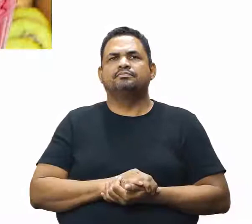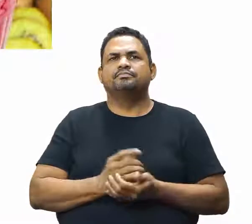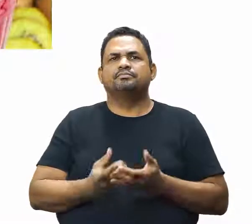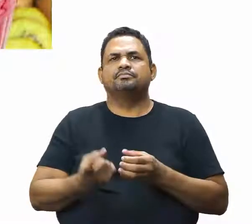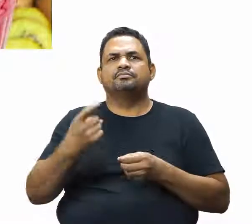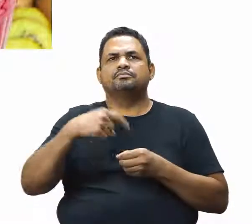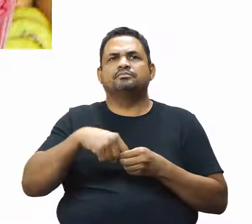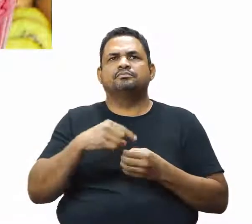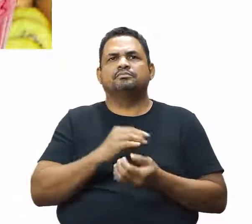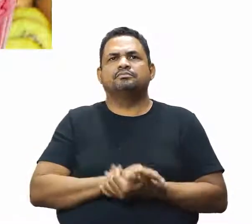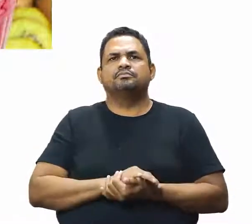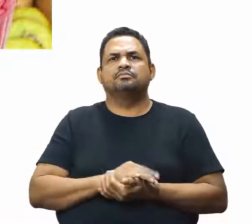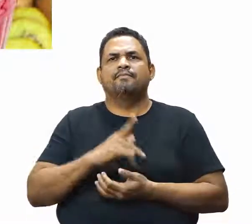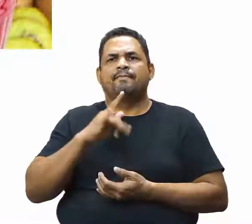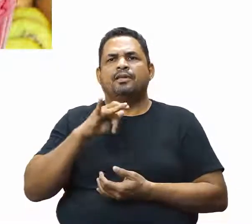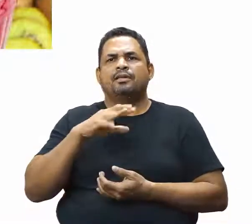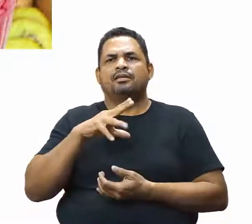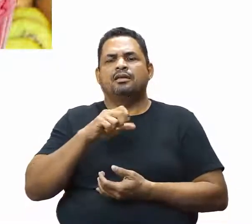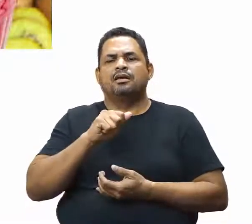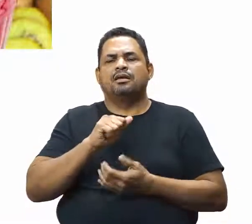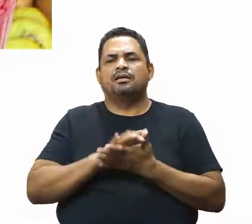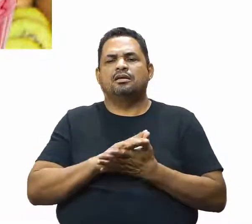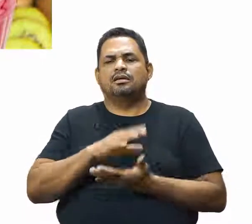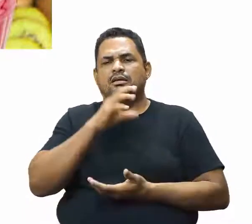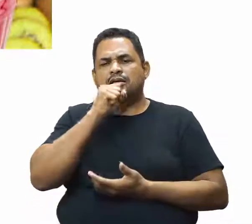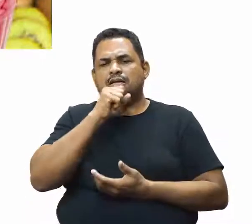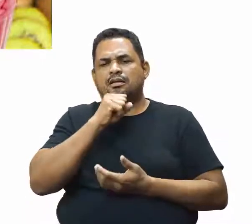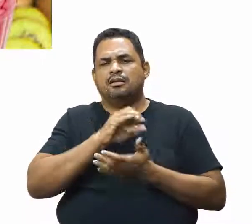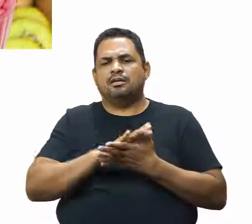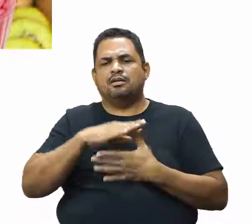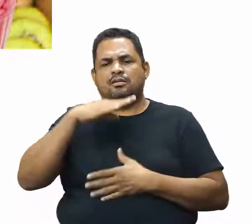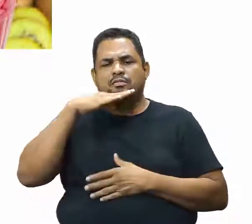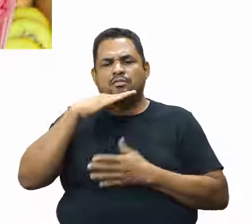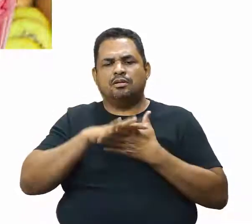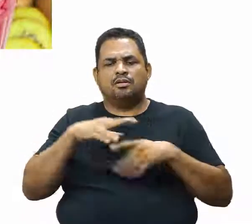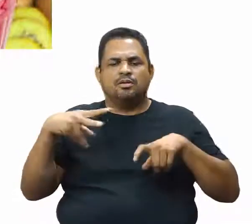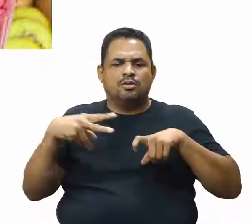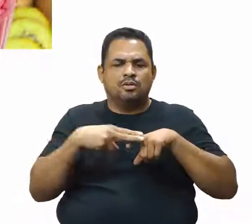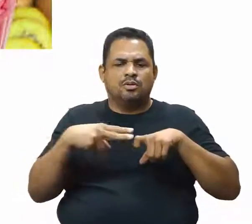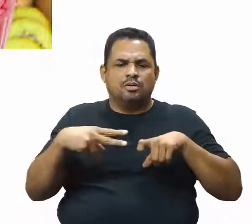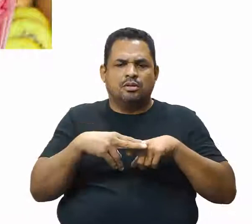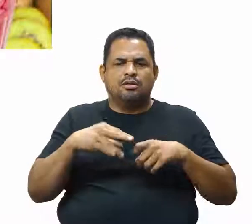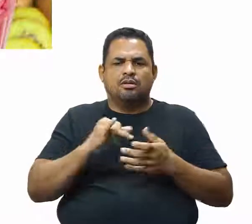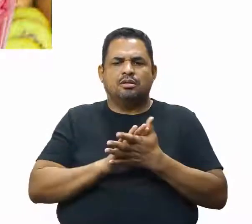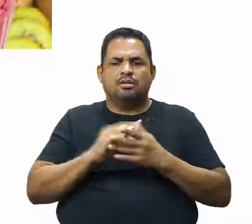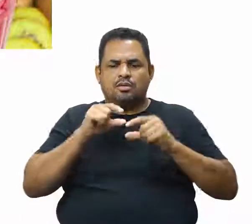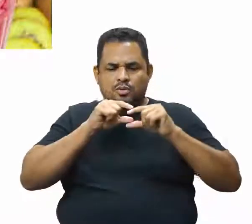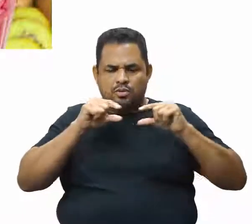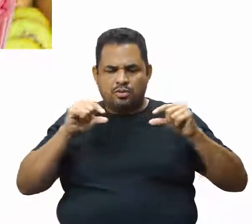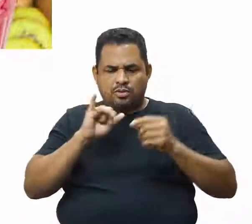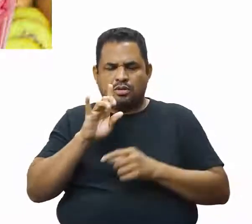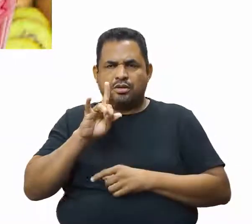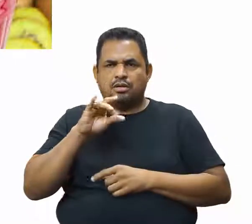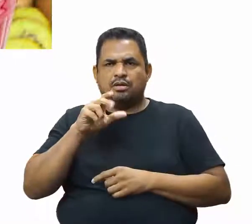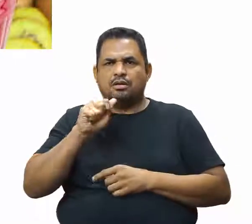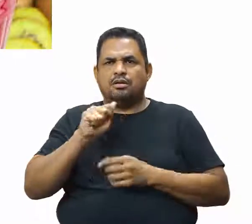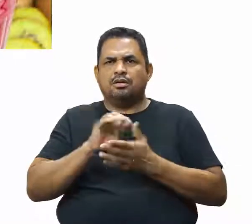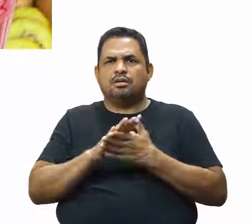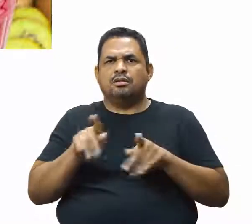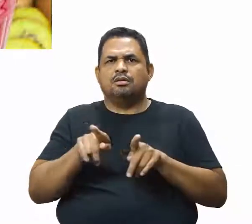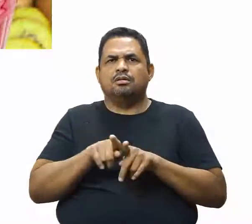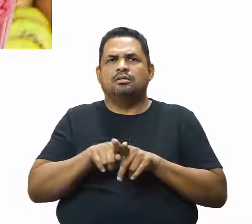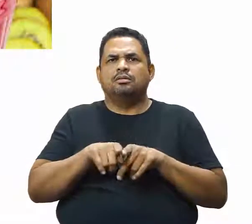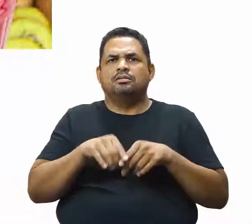aqui, ó. Pitaia, laranja, manga, cupuaçu, ingá amazônico. Não é